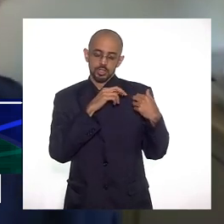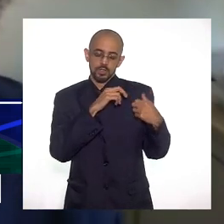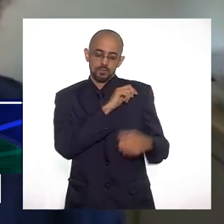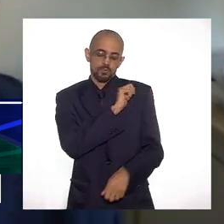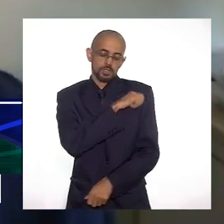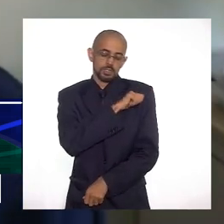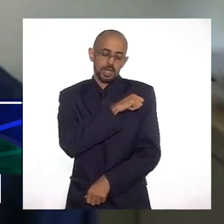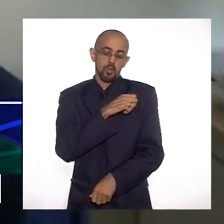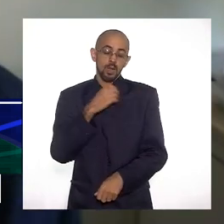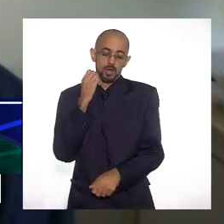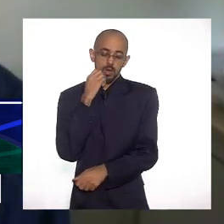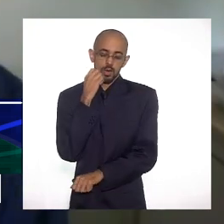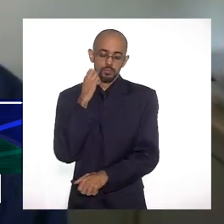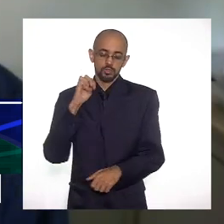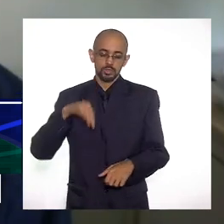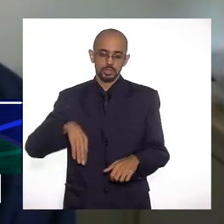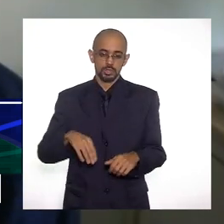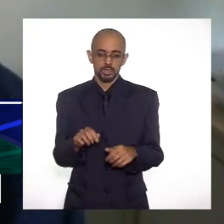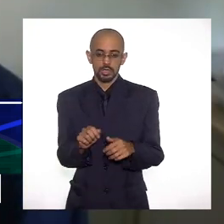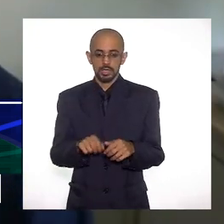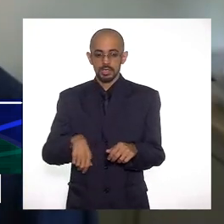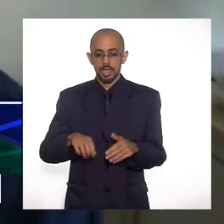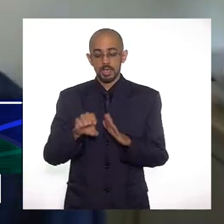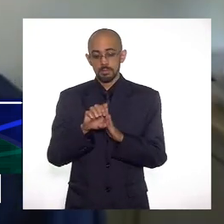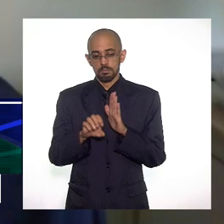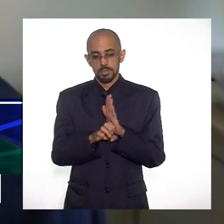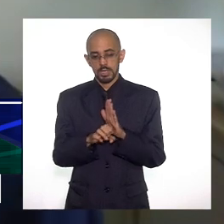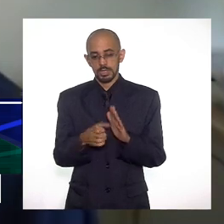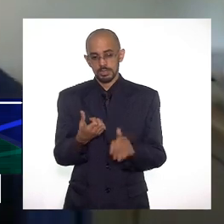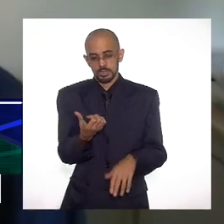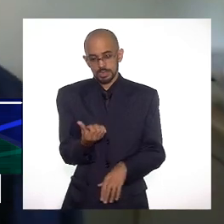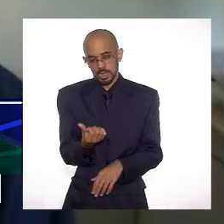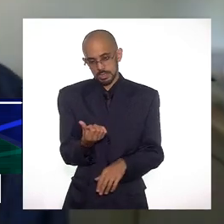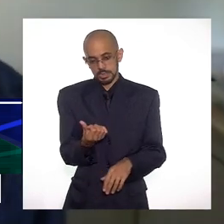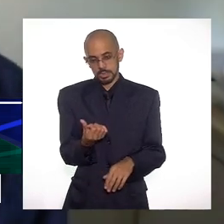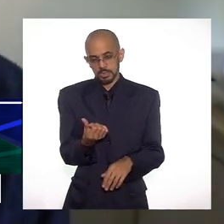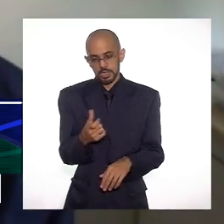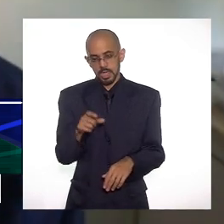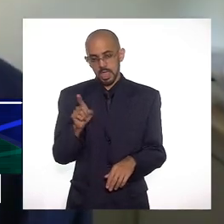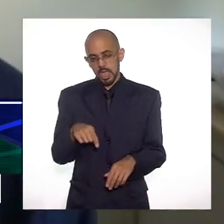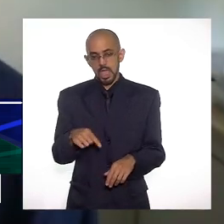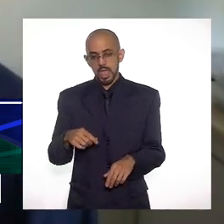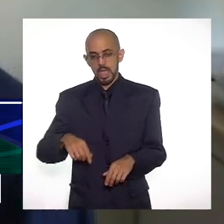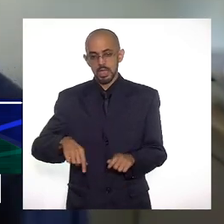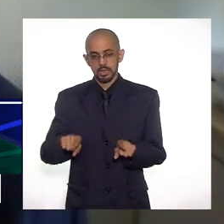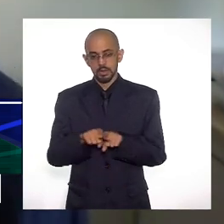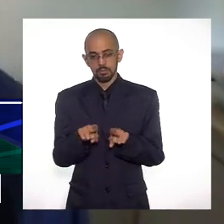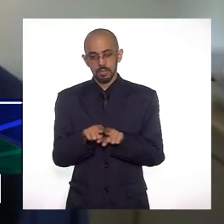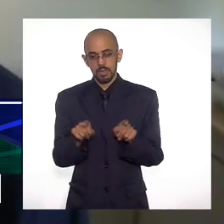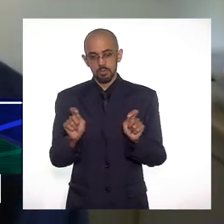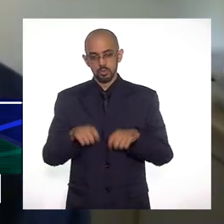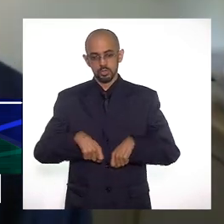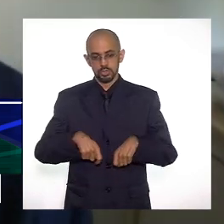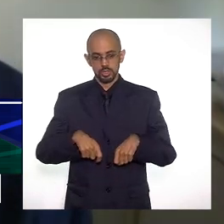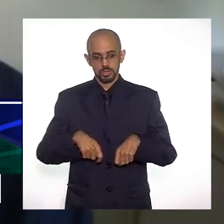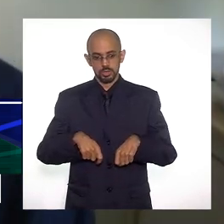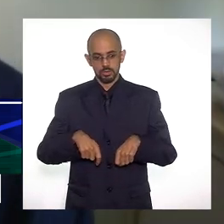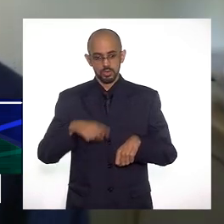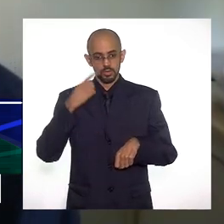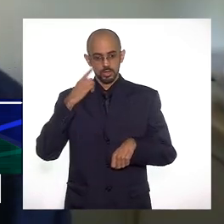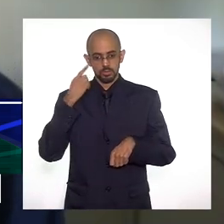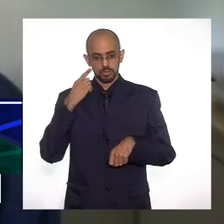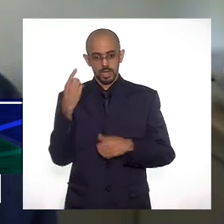E a emenda 19 e a emenda 6, possivelmente, o deputado, que é muito jovem, é